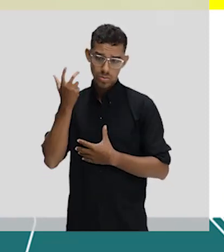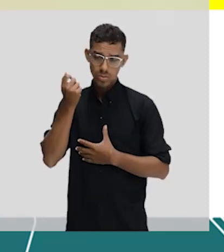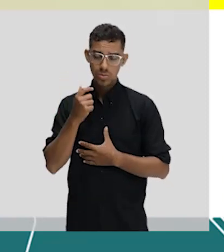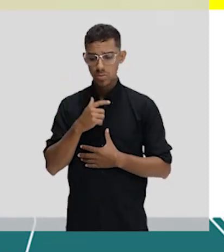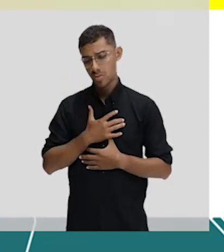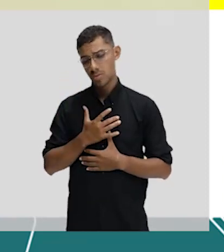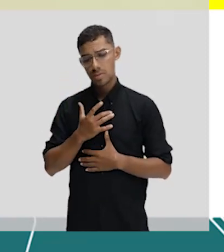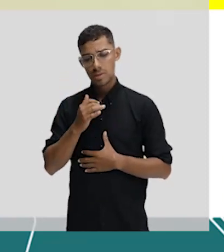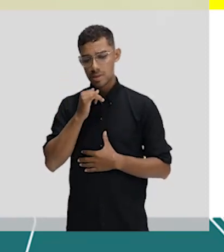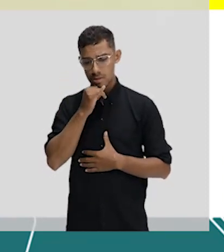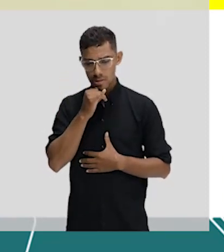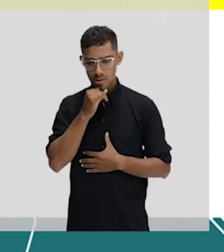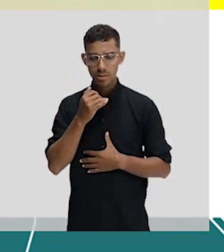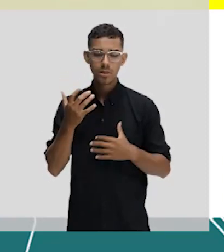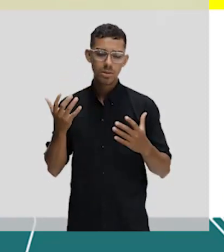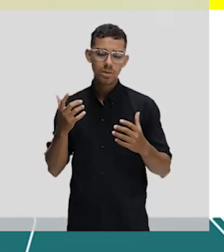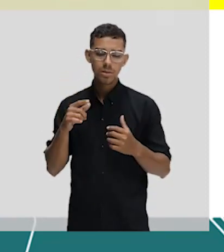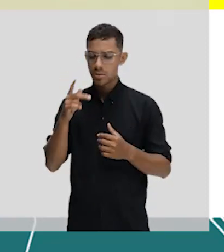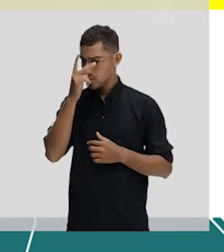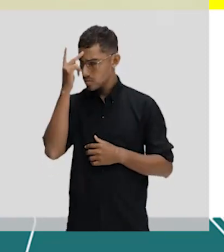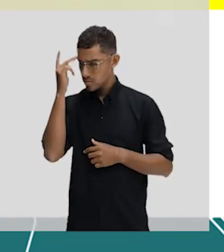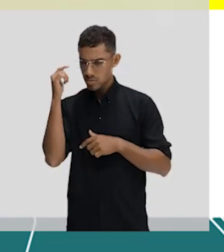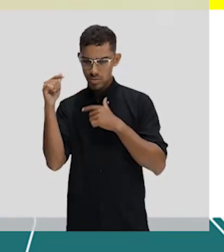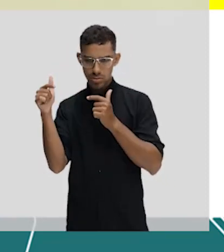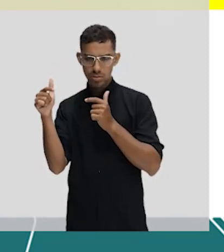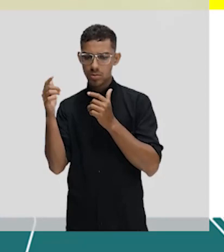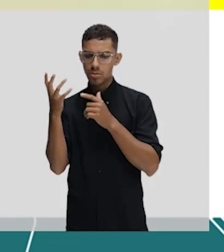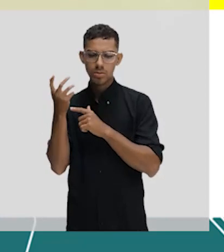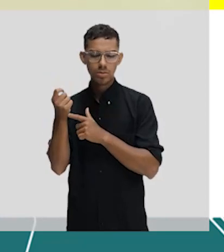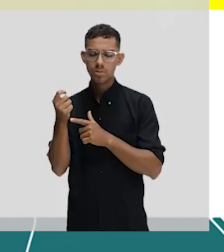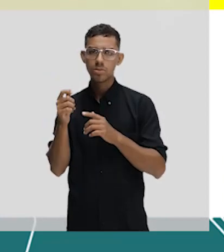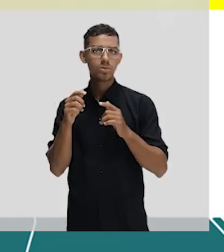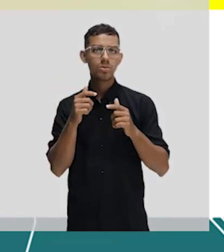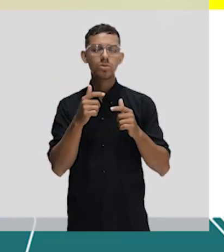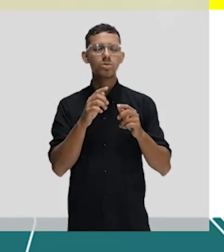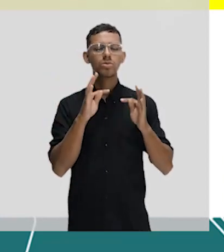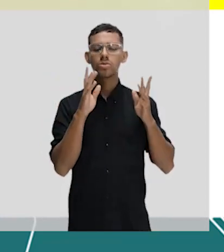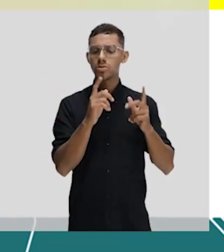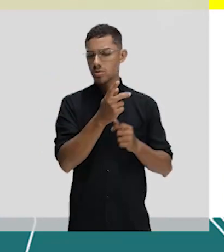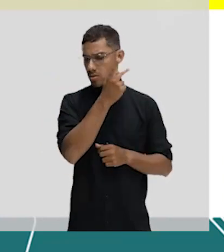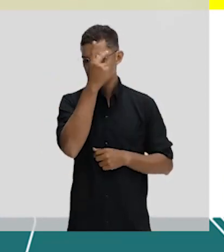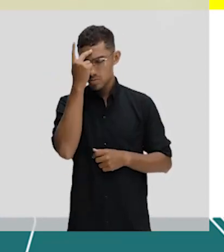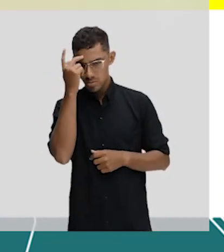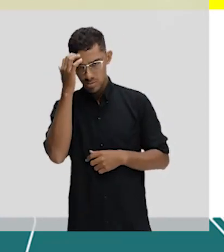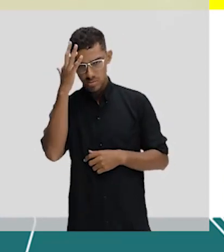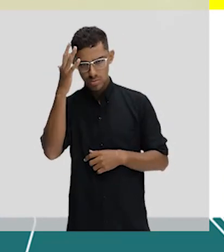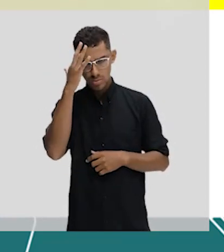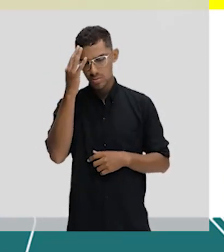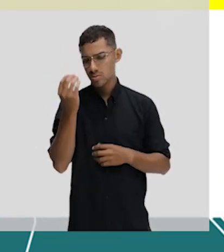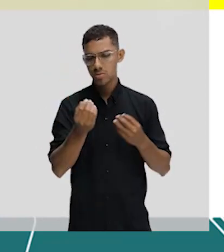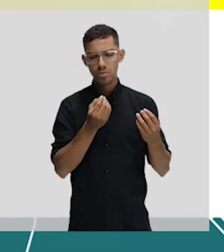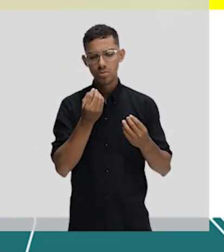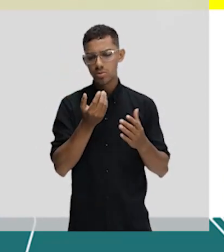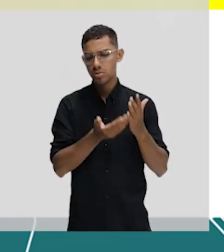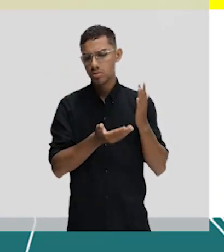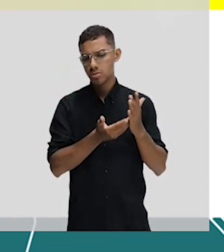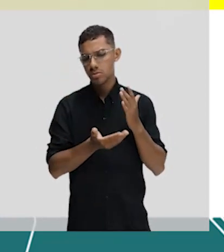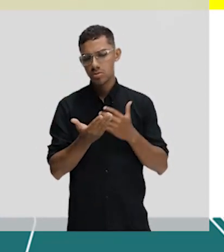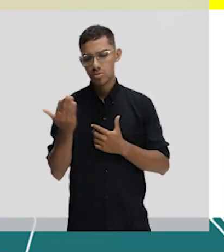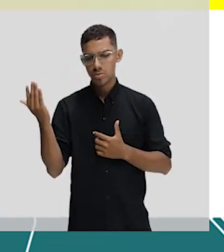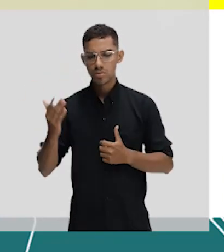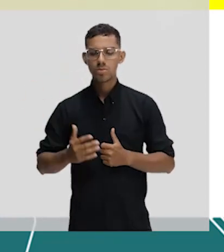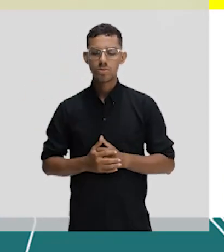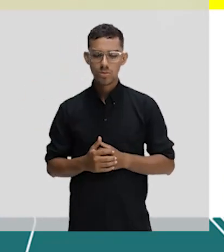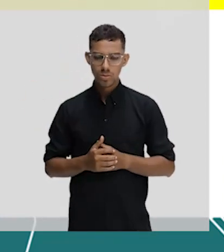muito grande para qualquer pessoa que trabalha com arte, não, para qualquer pessoa que tem noção de como o patrimônio é perdido numa situação